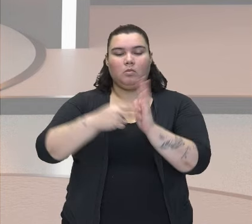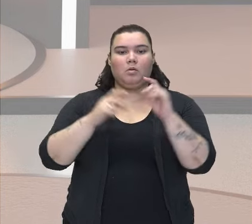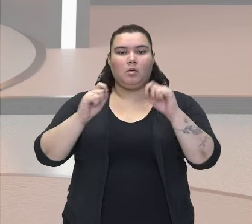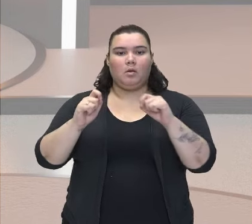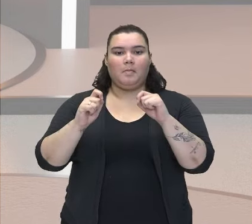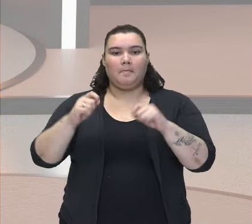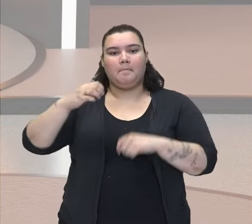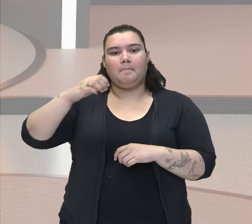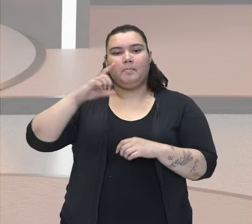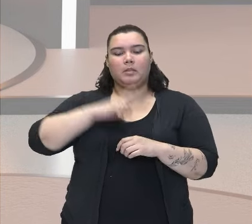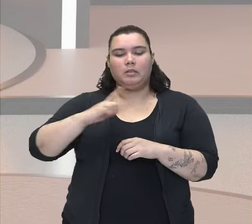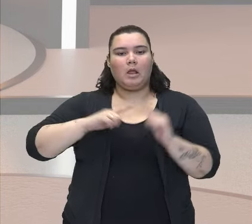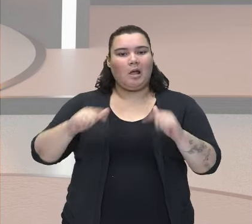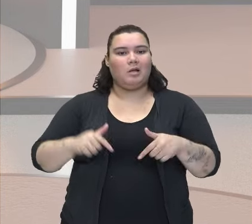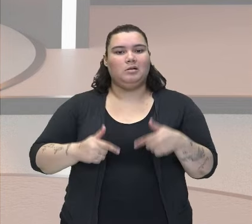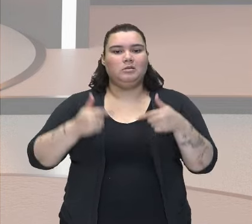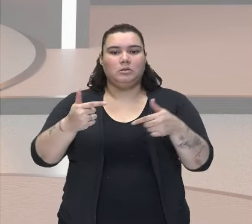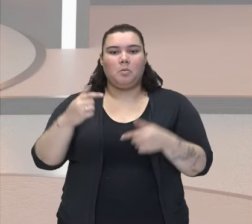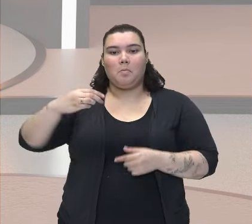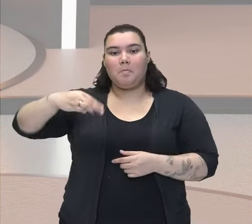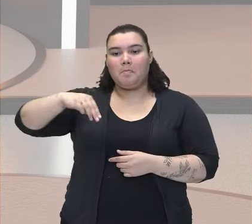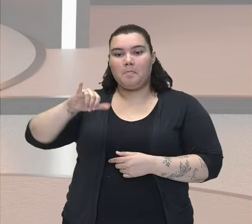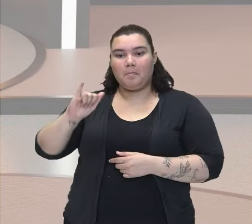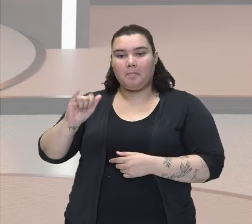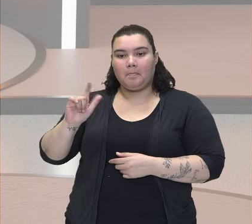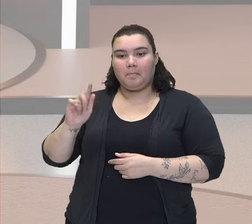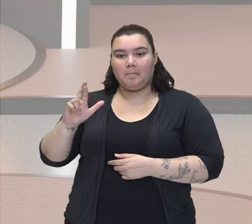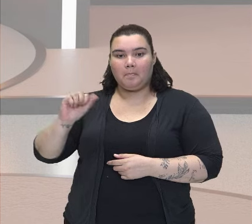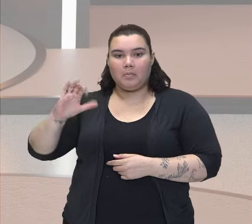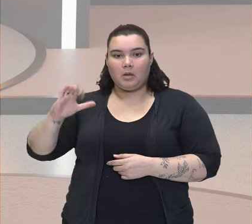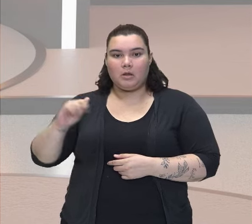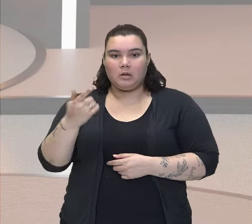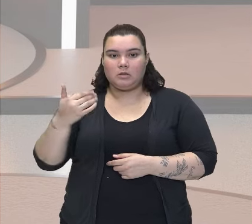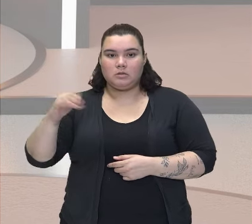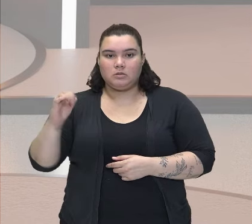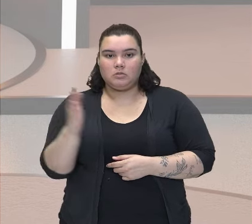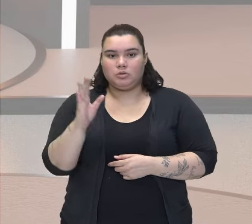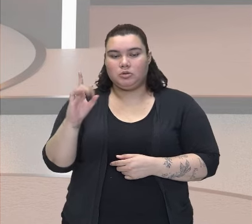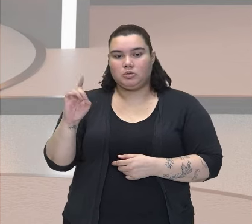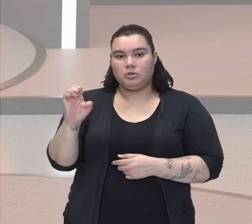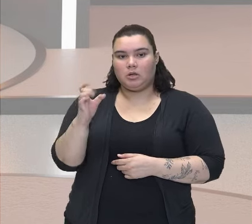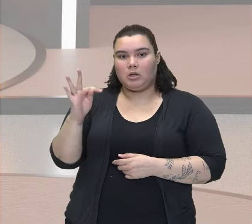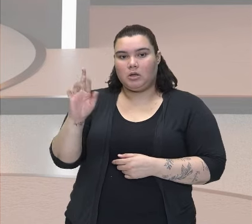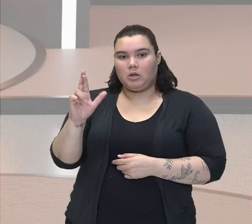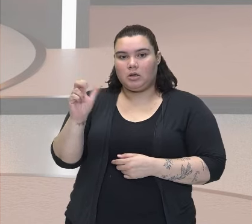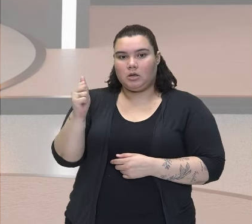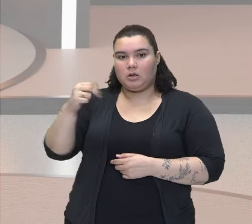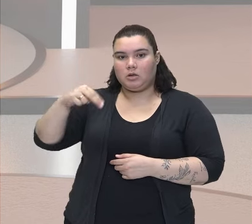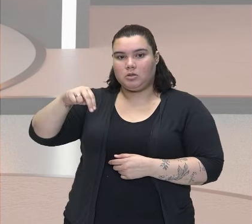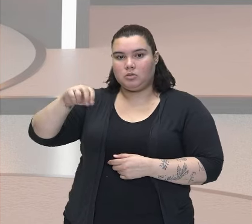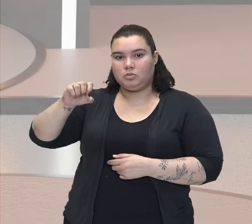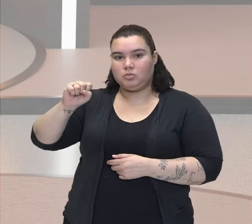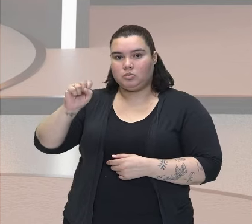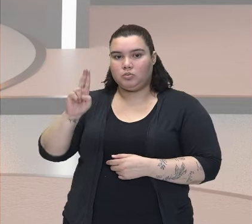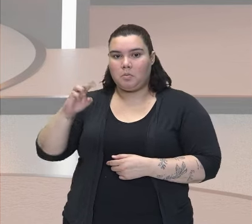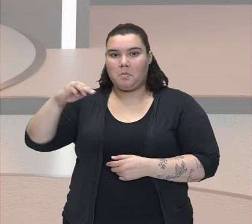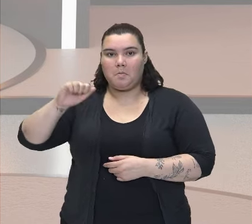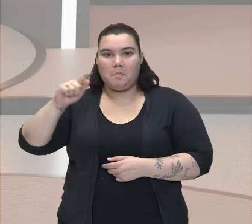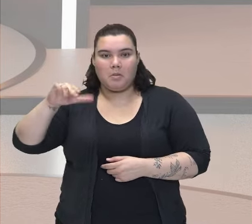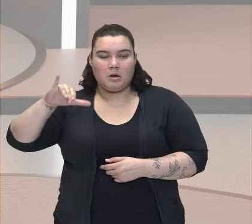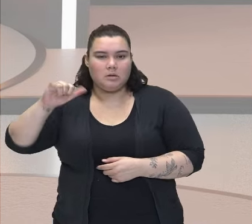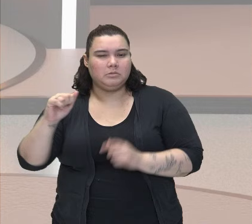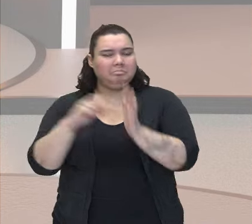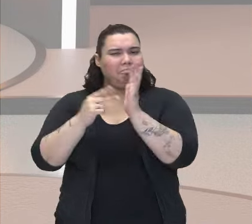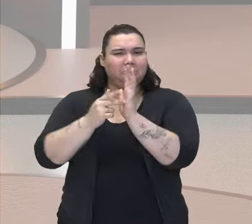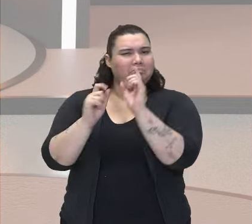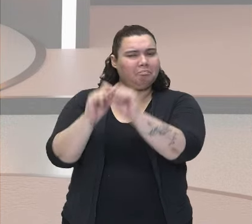migração de transumância, né? É quando eles já acabam se deslocando para o país vizinho, aquele local ali,